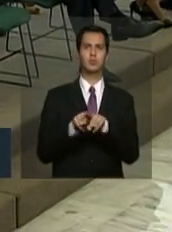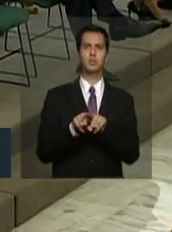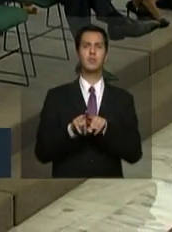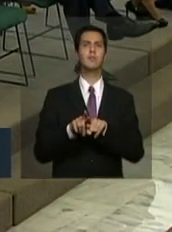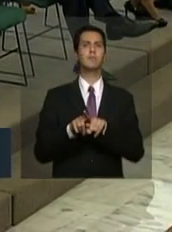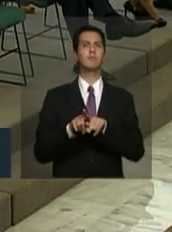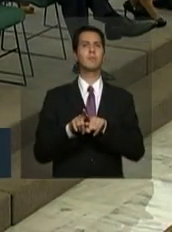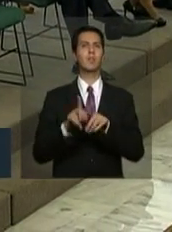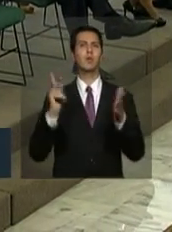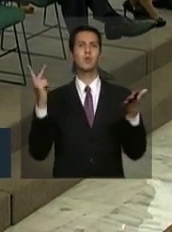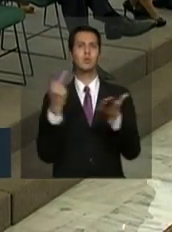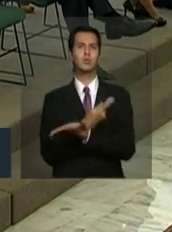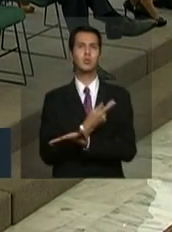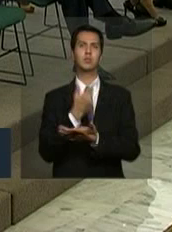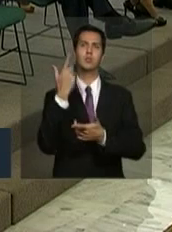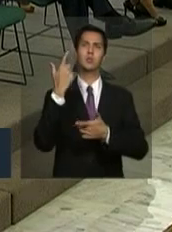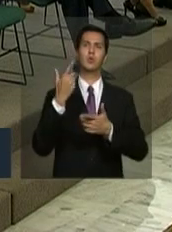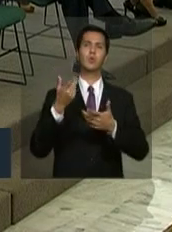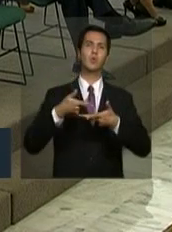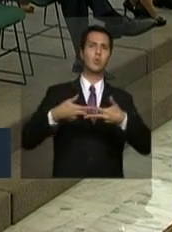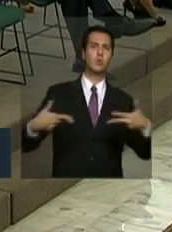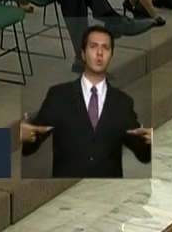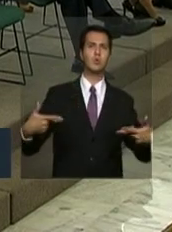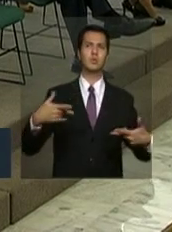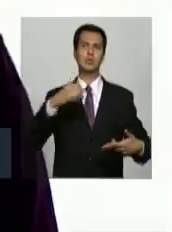eventos internacionais,